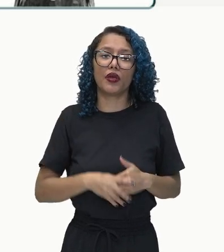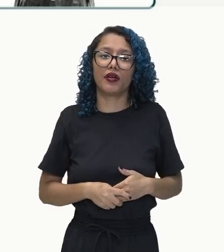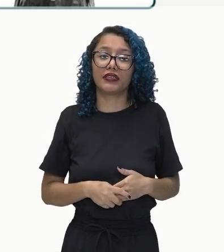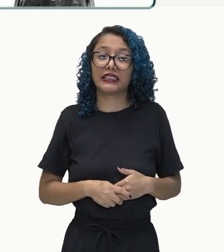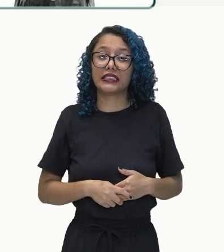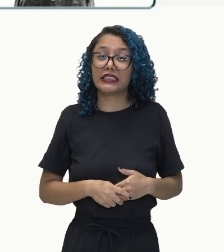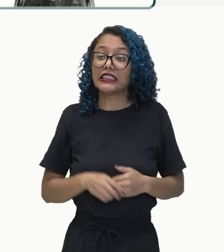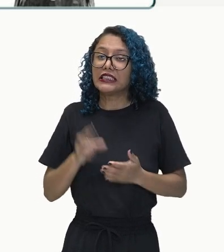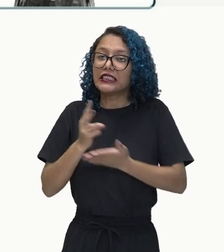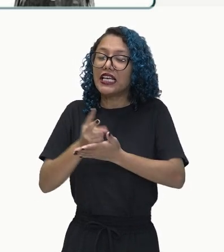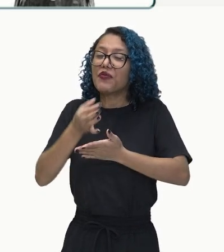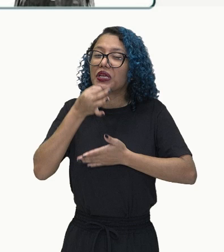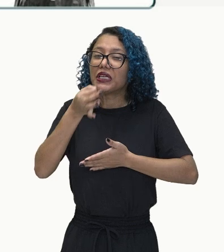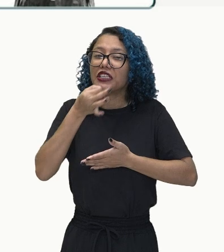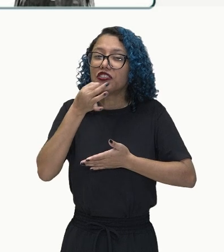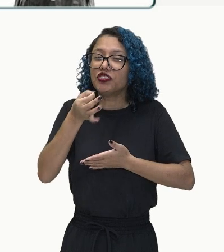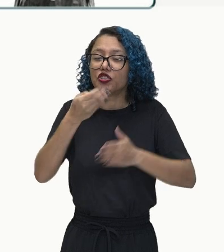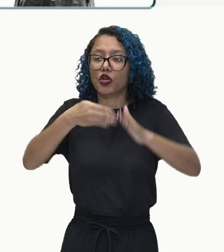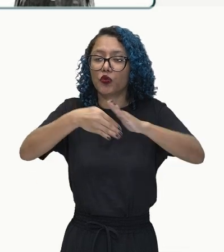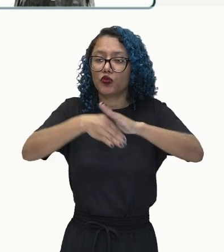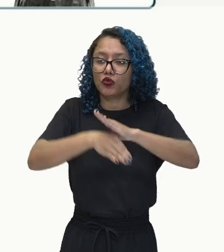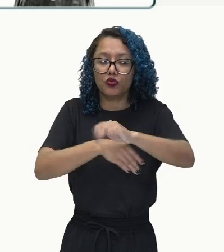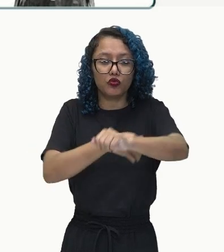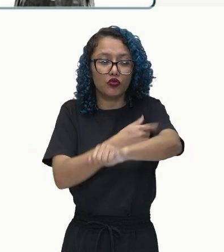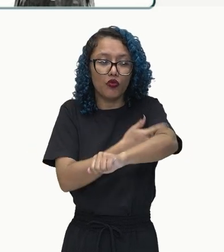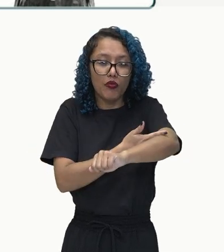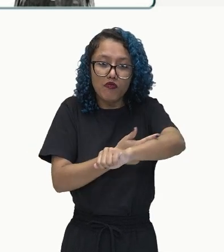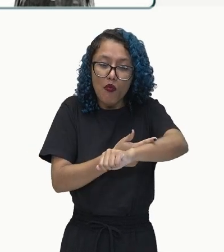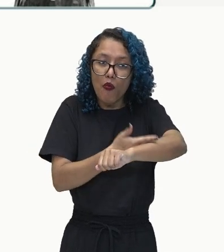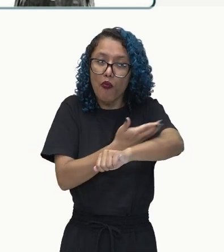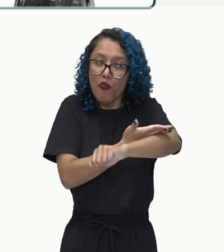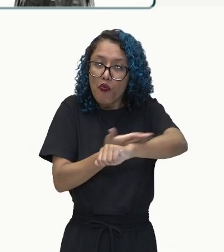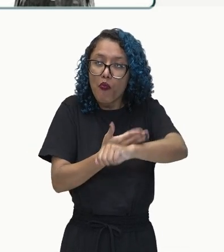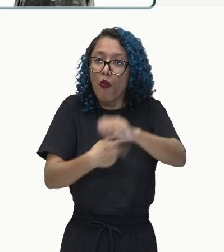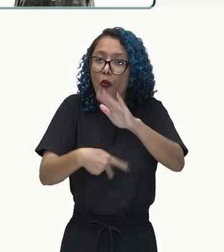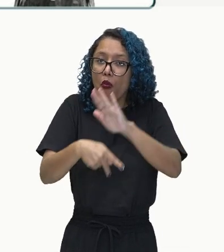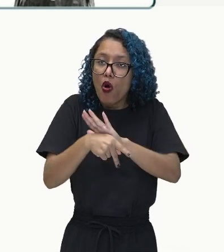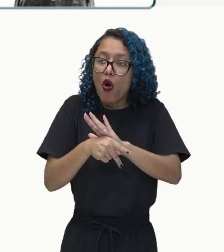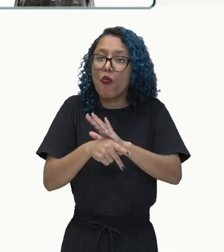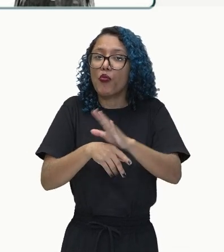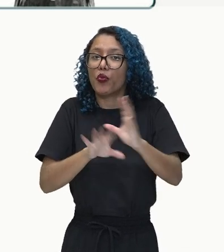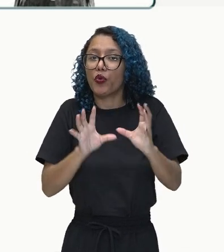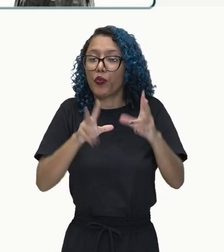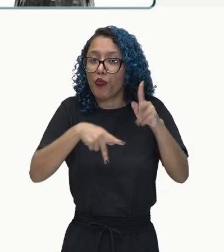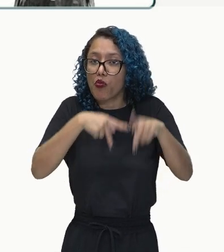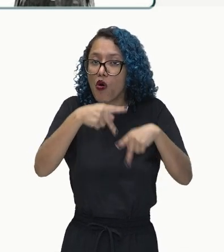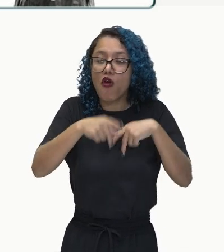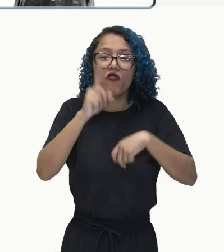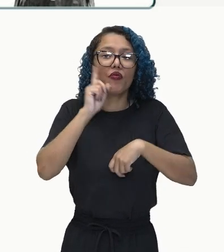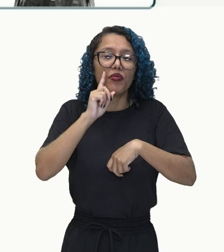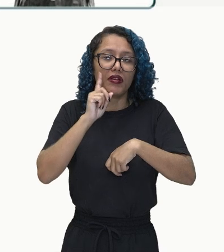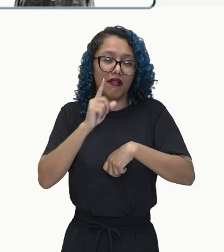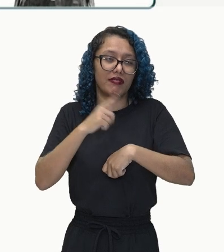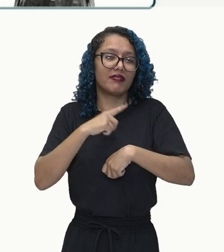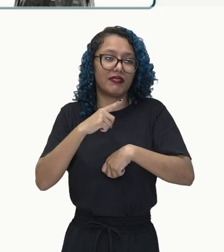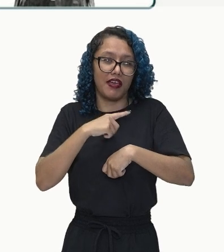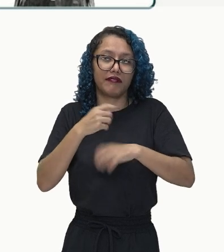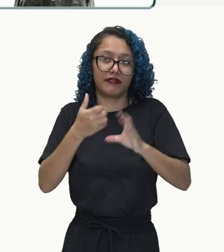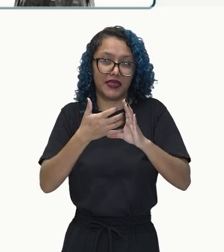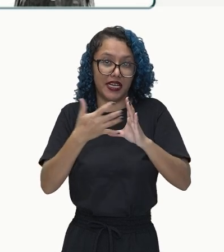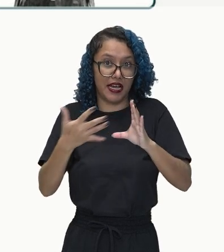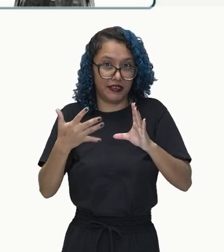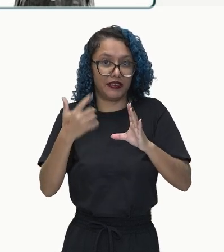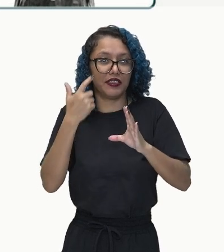costumes, os usos dos costumes americanos. Então, ele vai trazer essa característica.